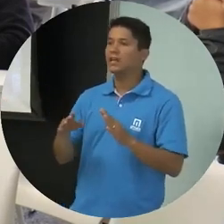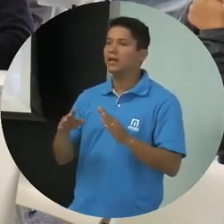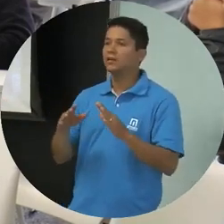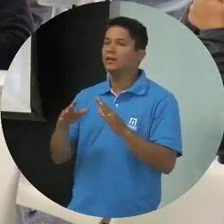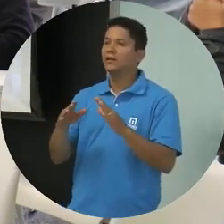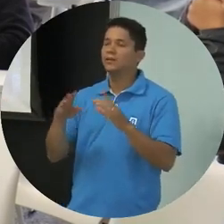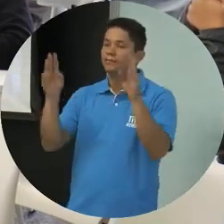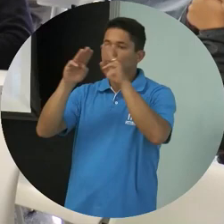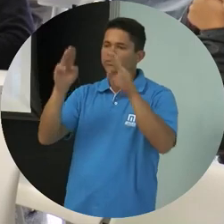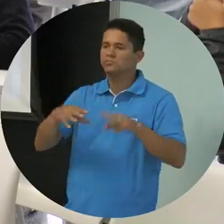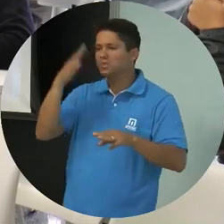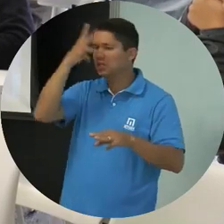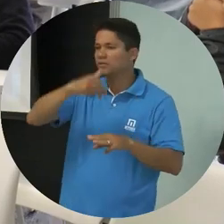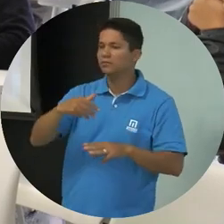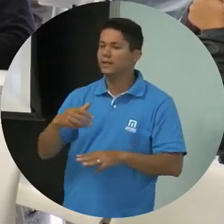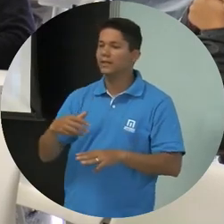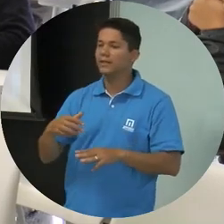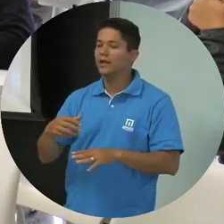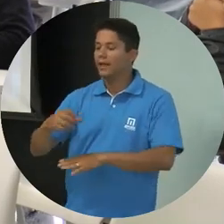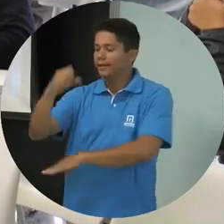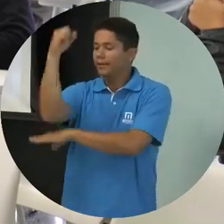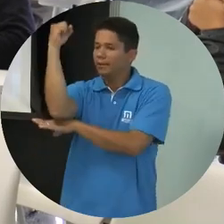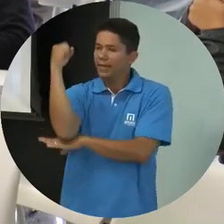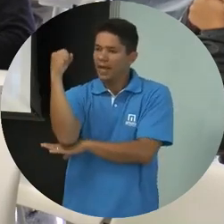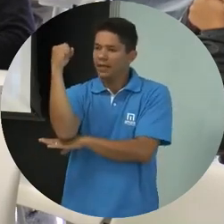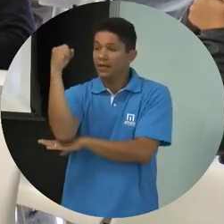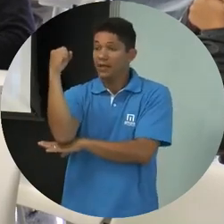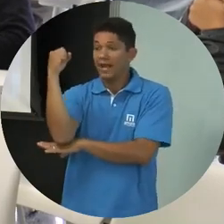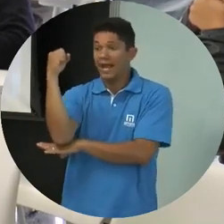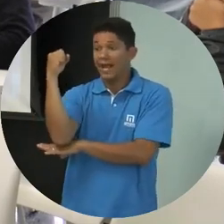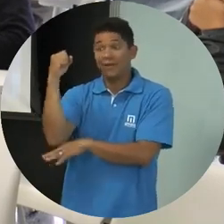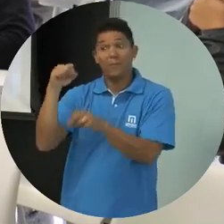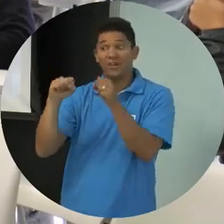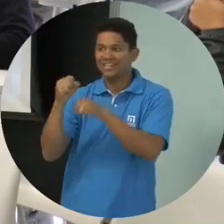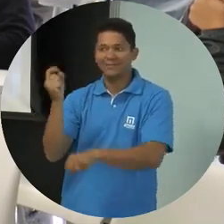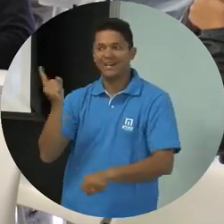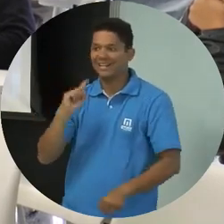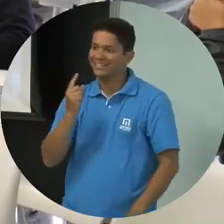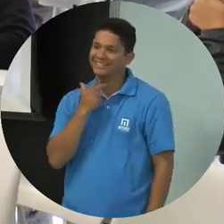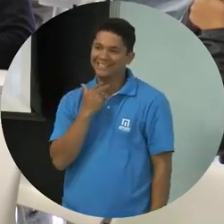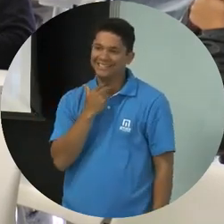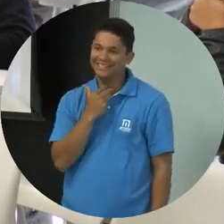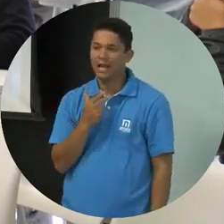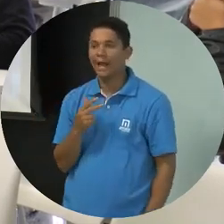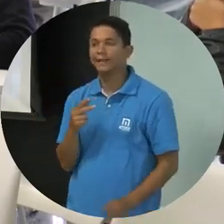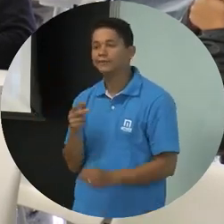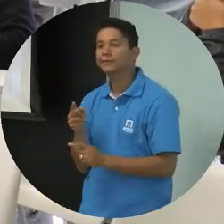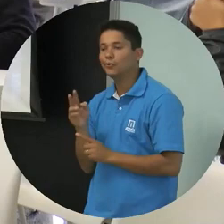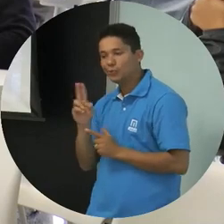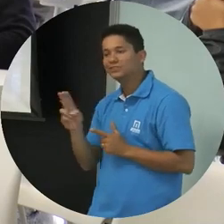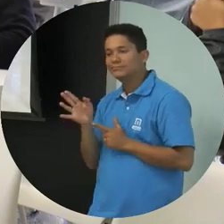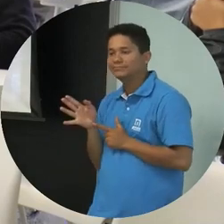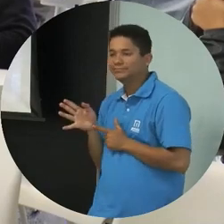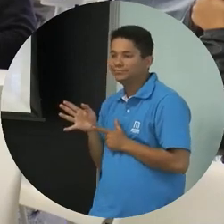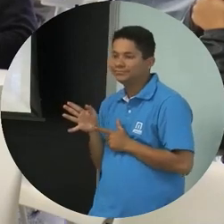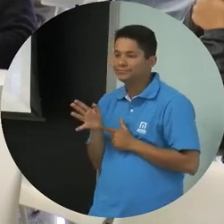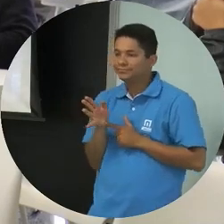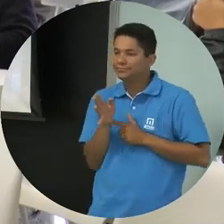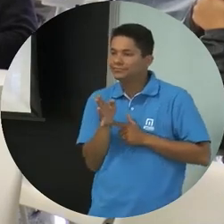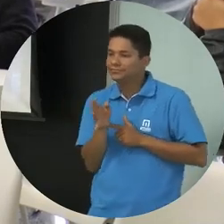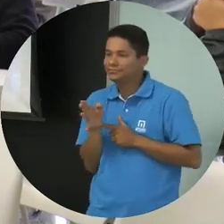cima, você vai fazer isso manualmente, ou você pode montar essa estrutura, ele vai